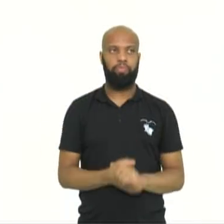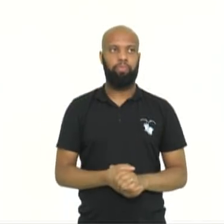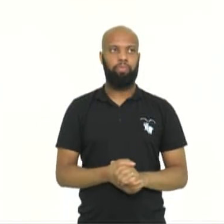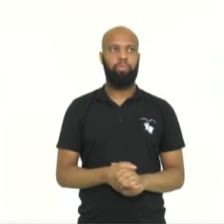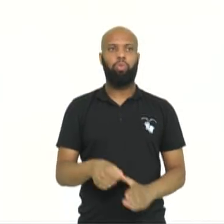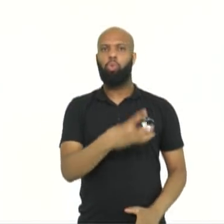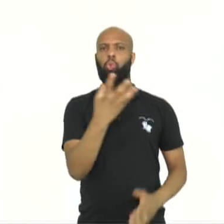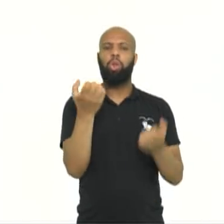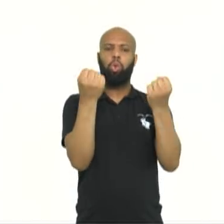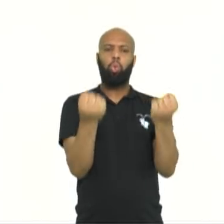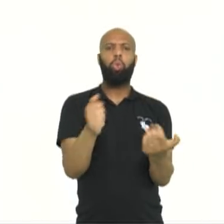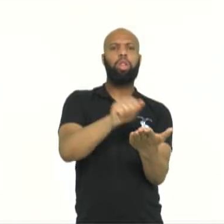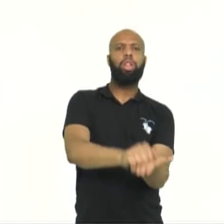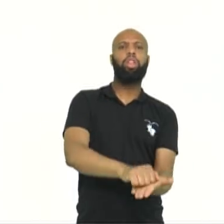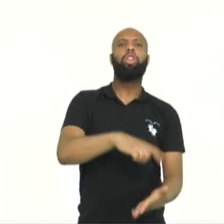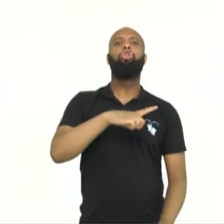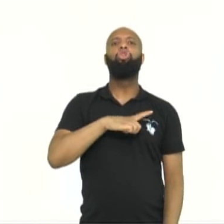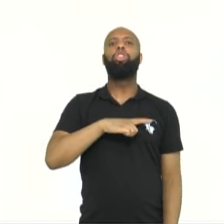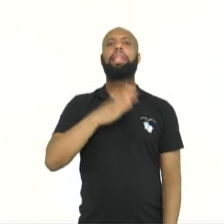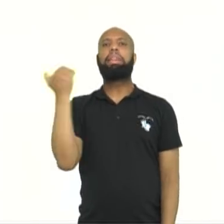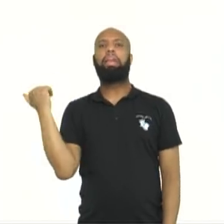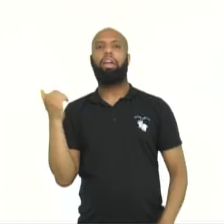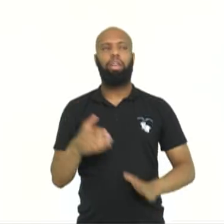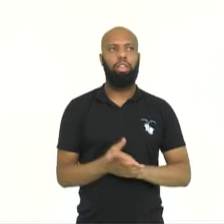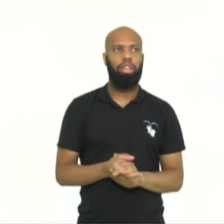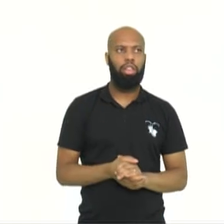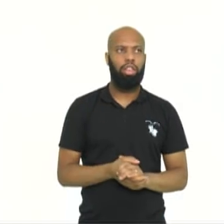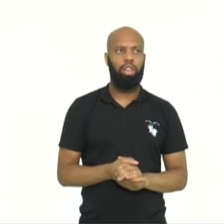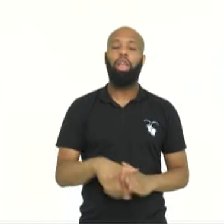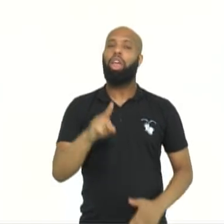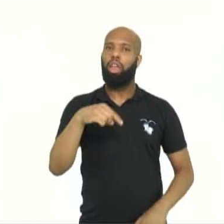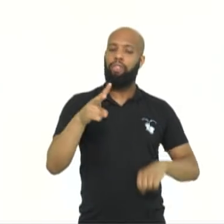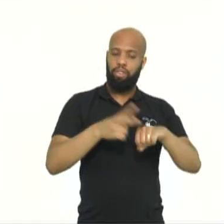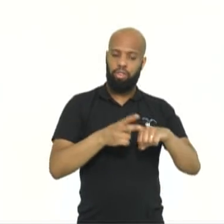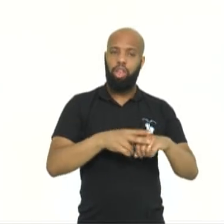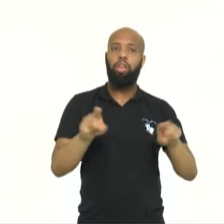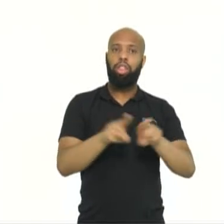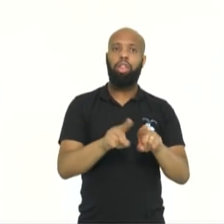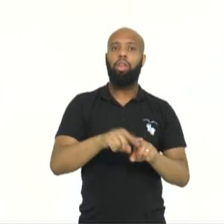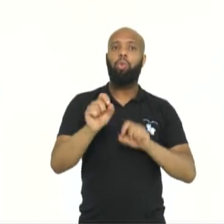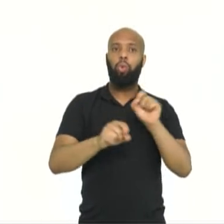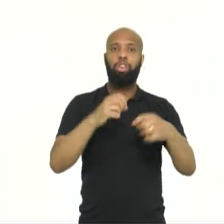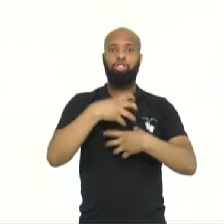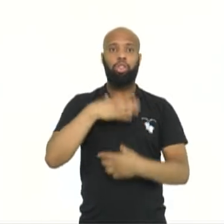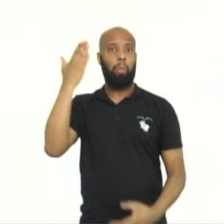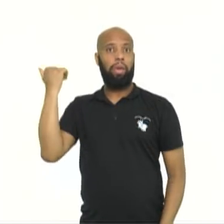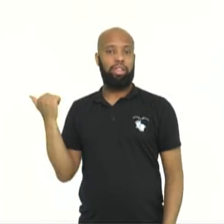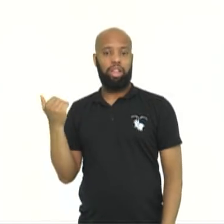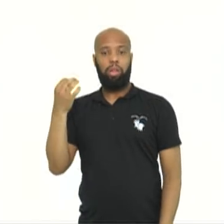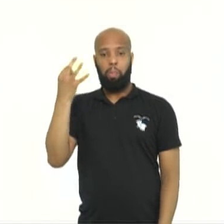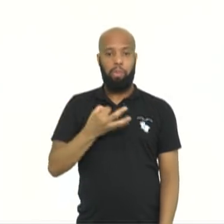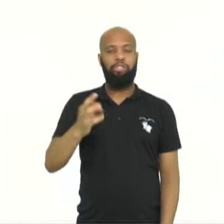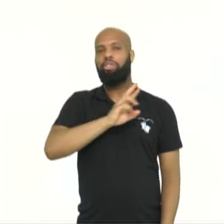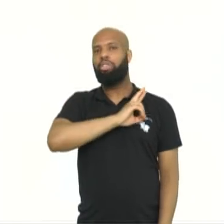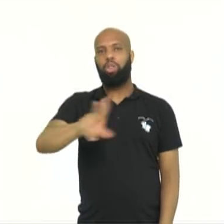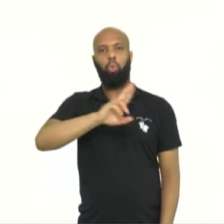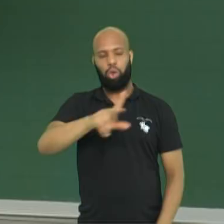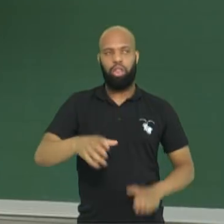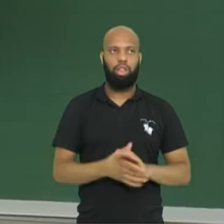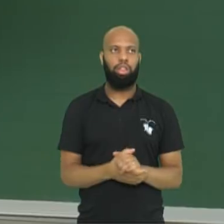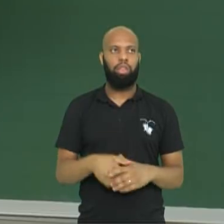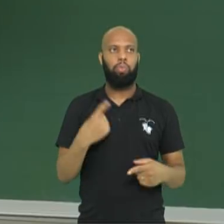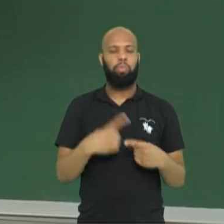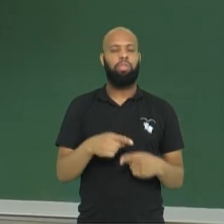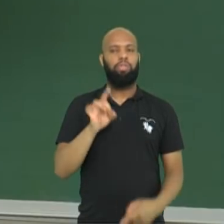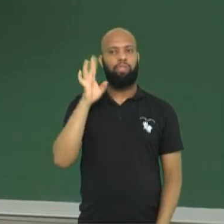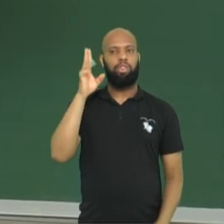quantos quilos tinha? Então, tinha era o verbo e estava no pretérito imperfeito, tá, pessoal? Então, era